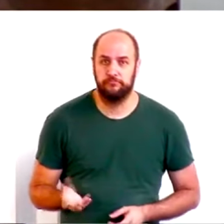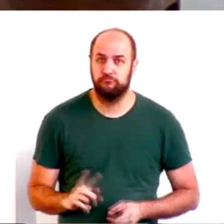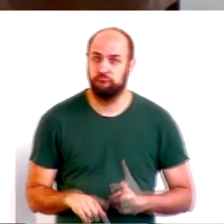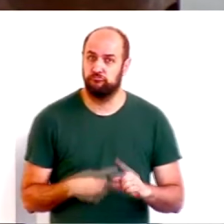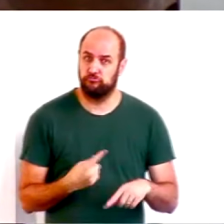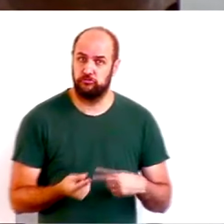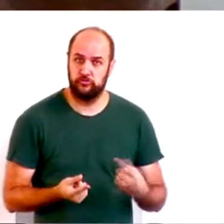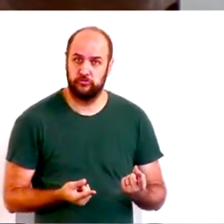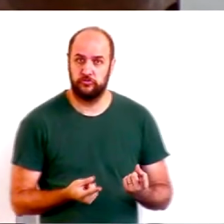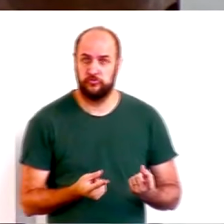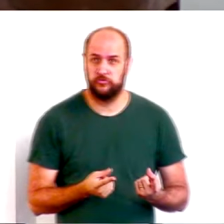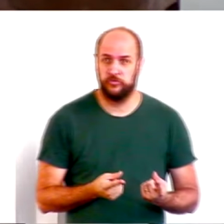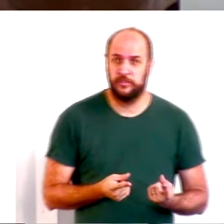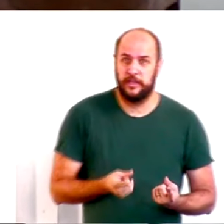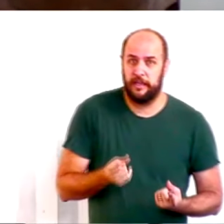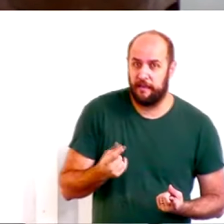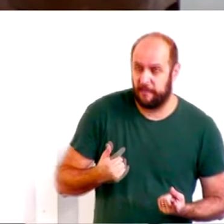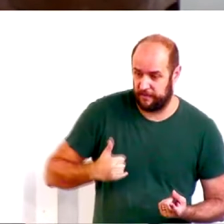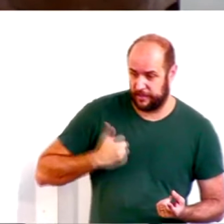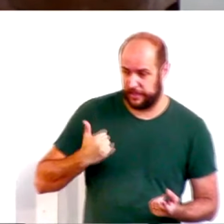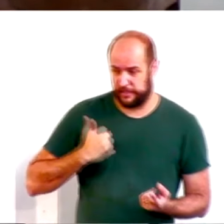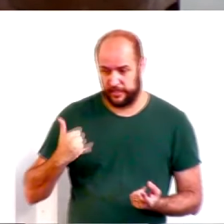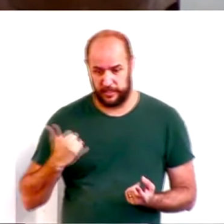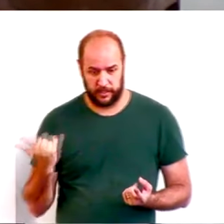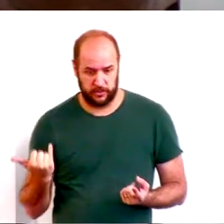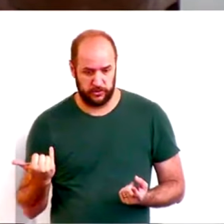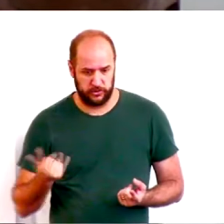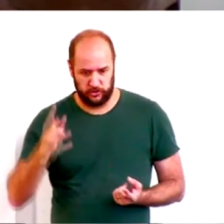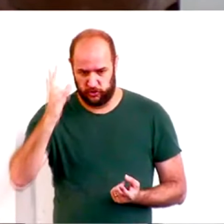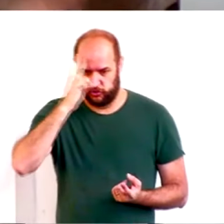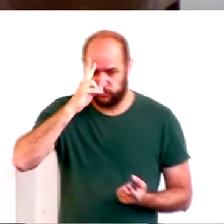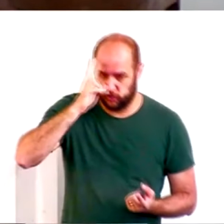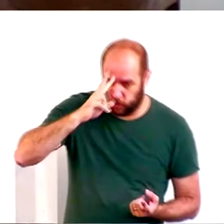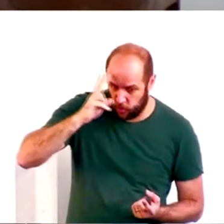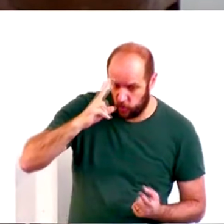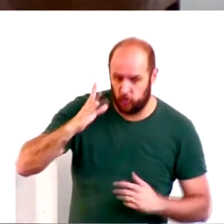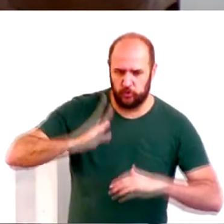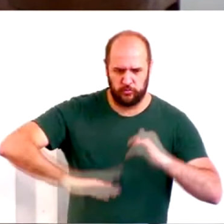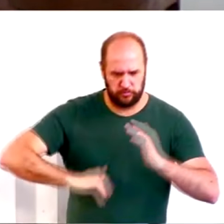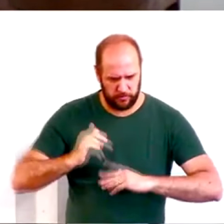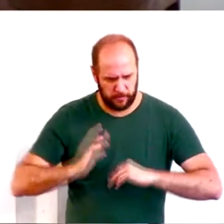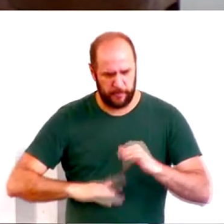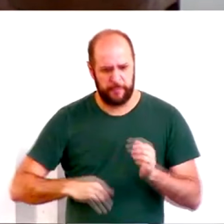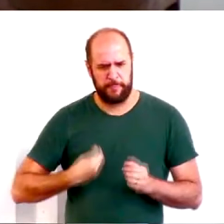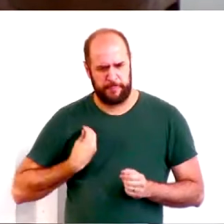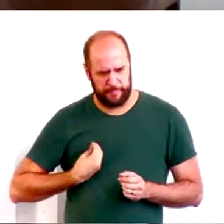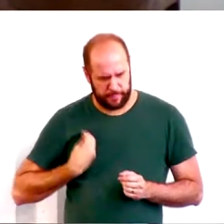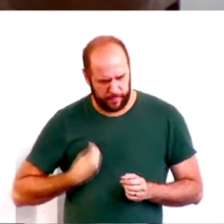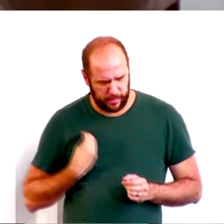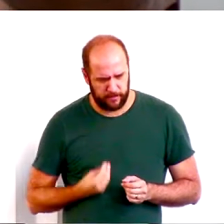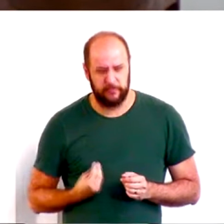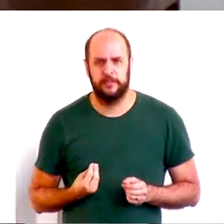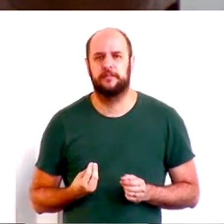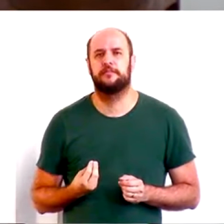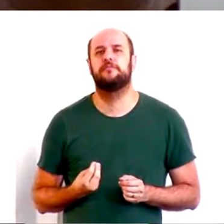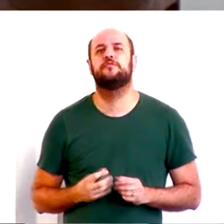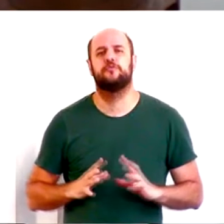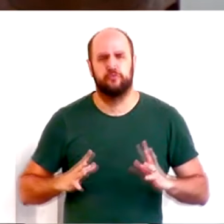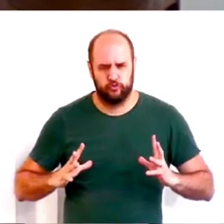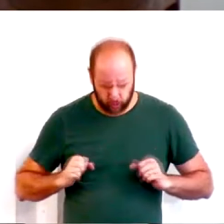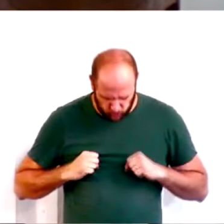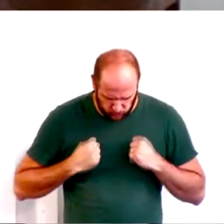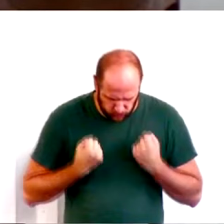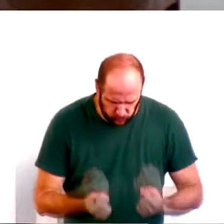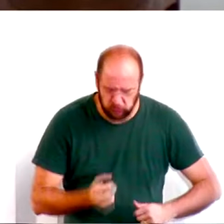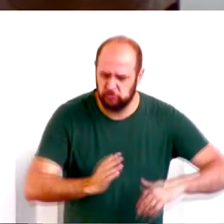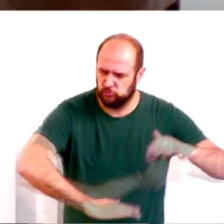idade de construir seus suas histórias suas seguranças patrimoniais todo seu esforço